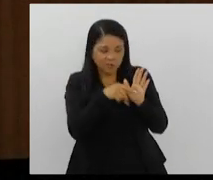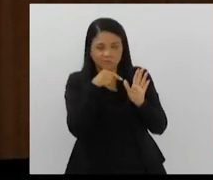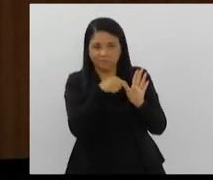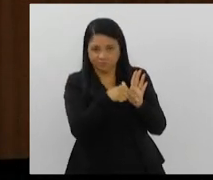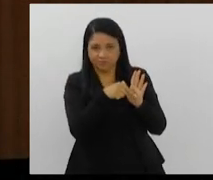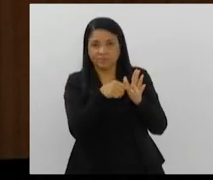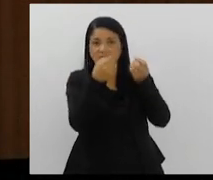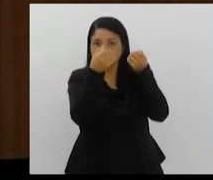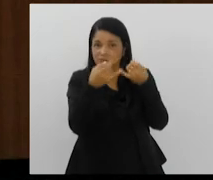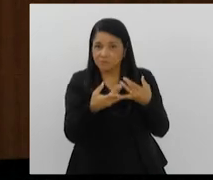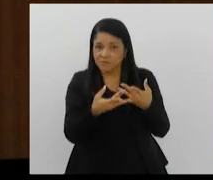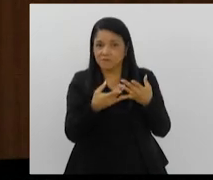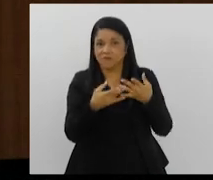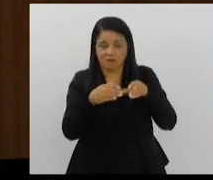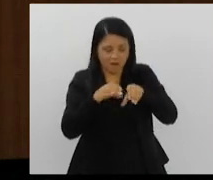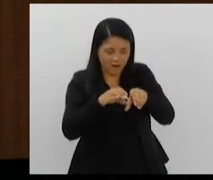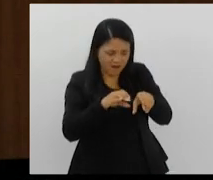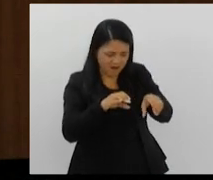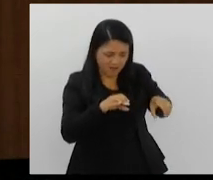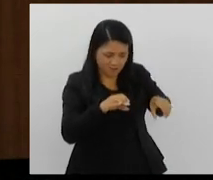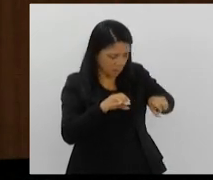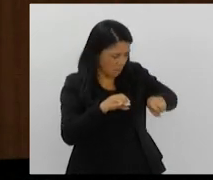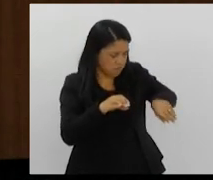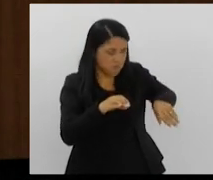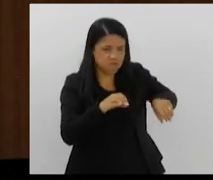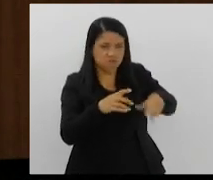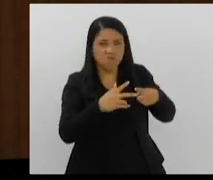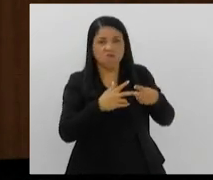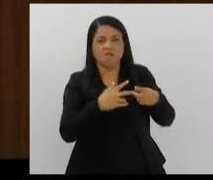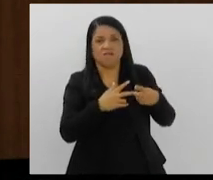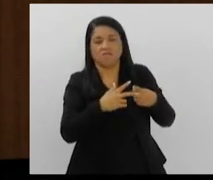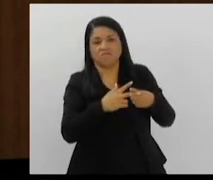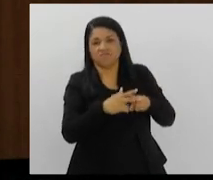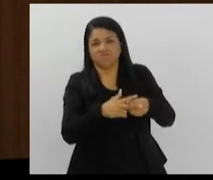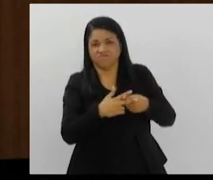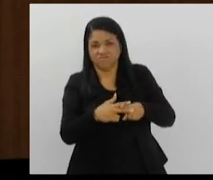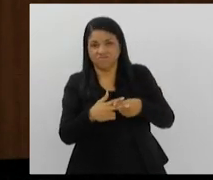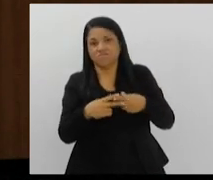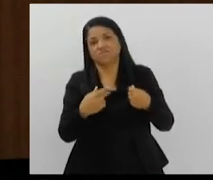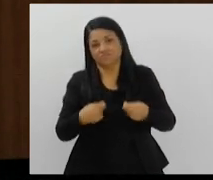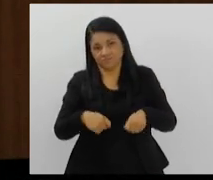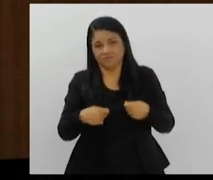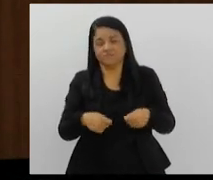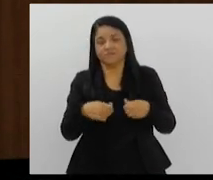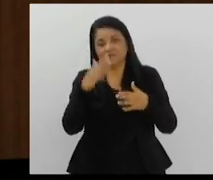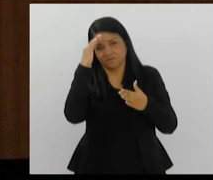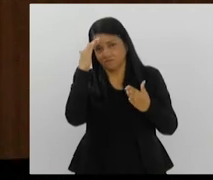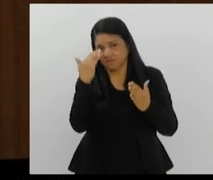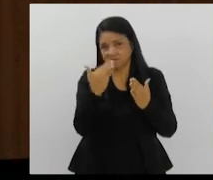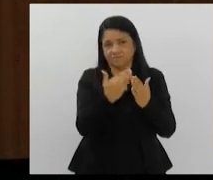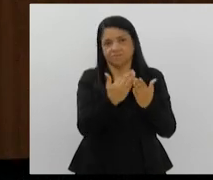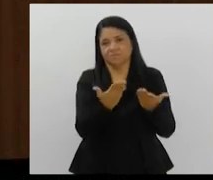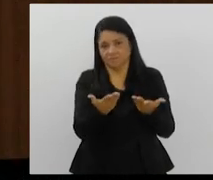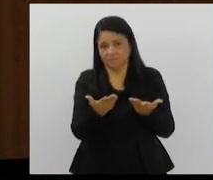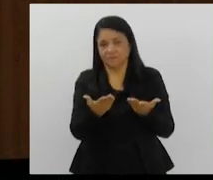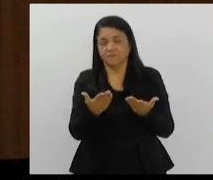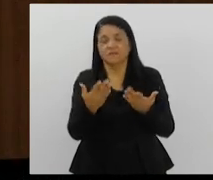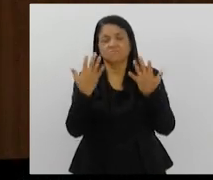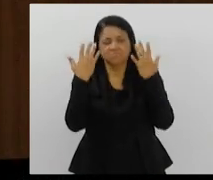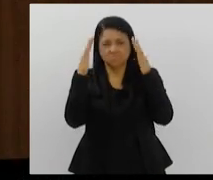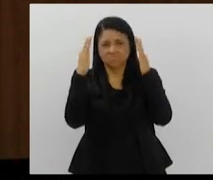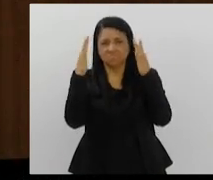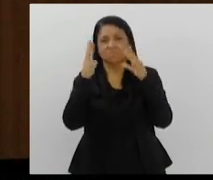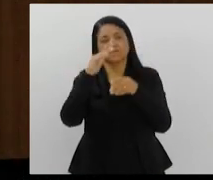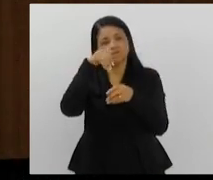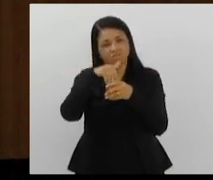Excelência, isso só acentua tudo. Então, votei conscientemente e lhe parabenizo por esse